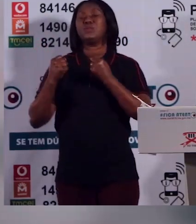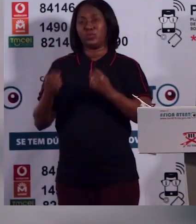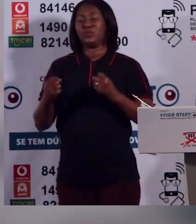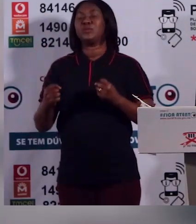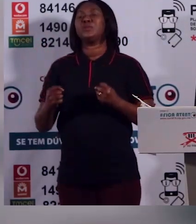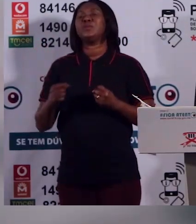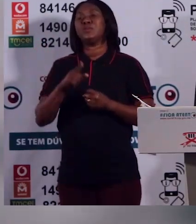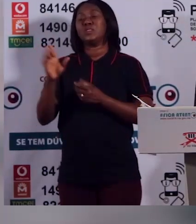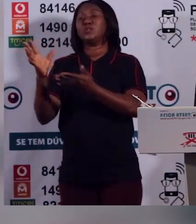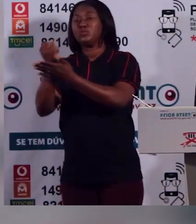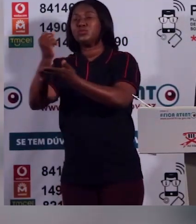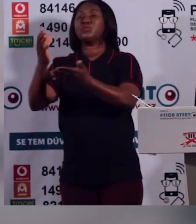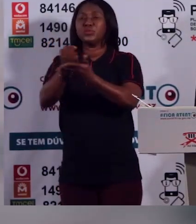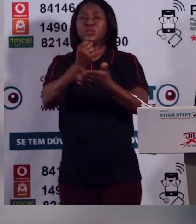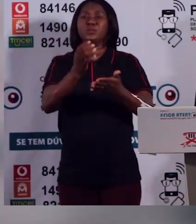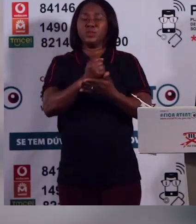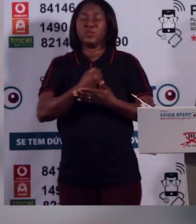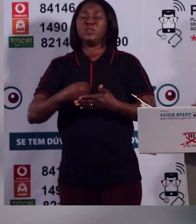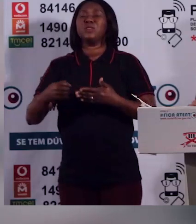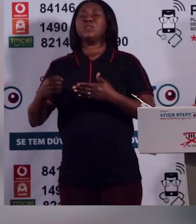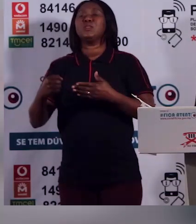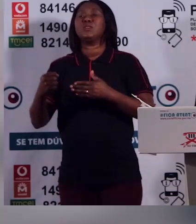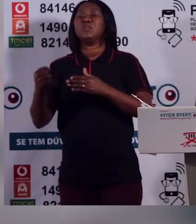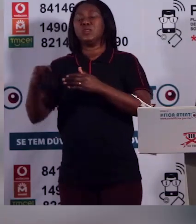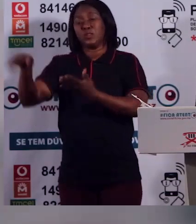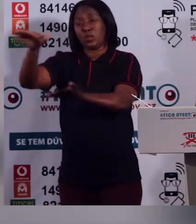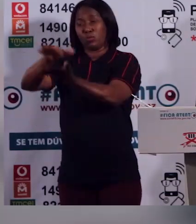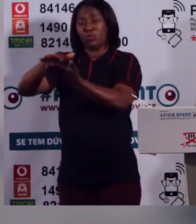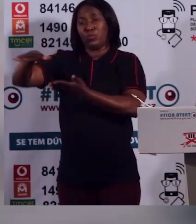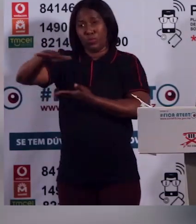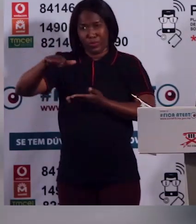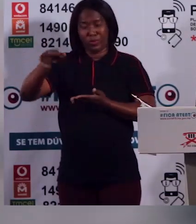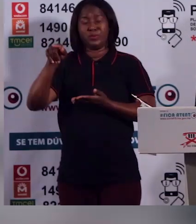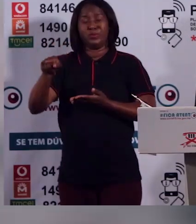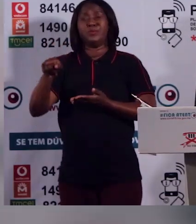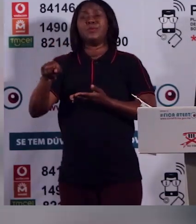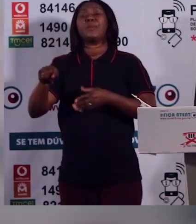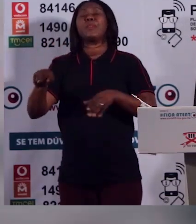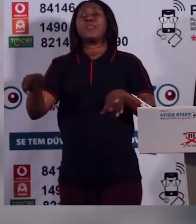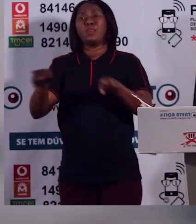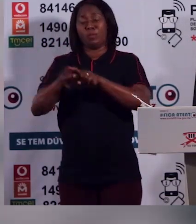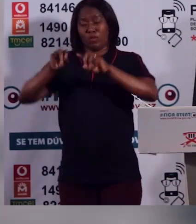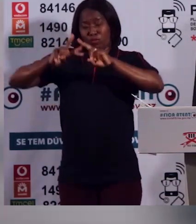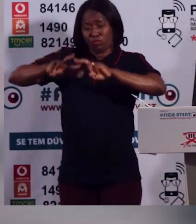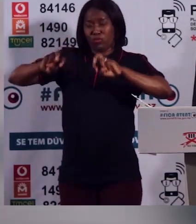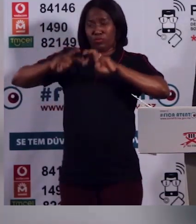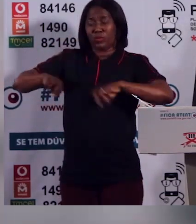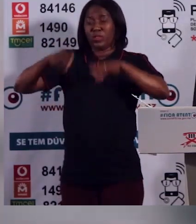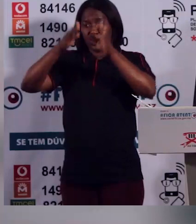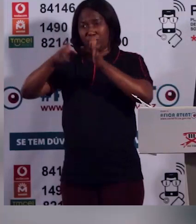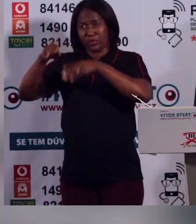ativa detecta os casos de transmissão local. Também vemos que o rastreio de